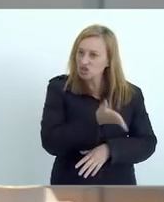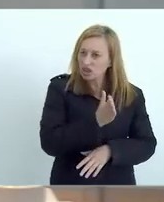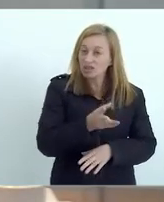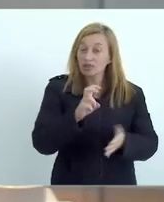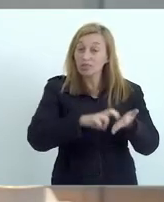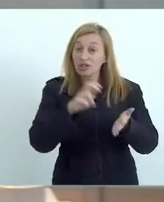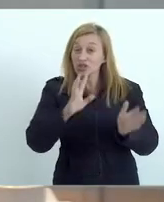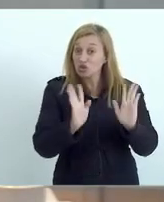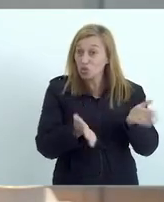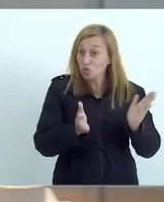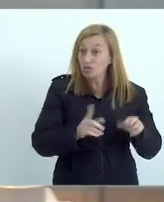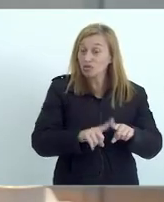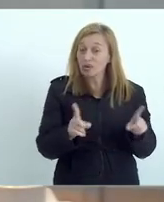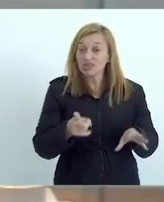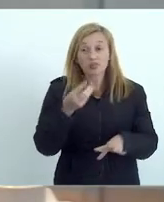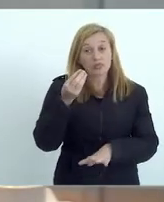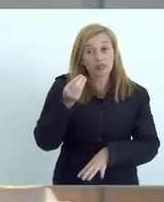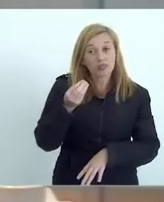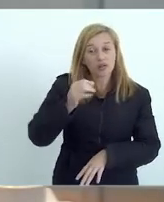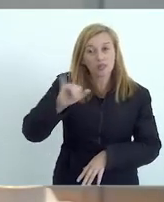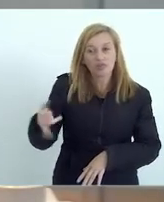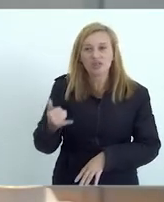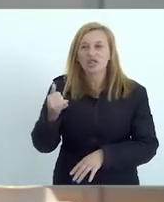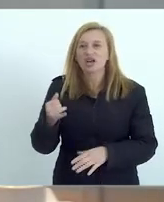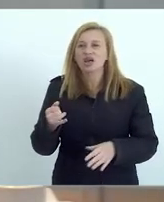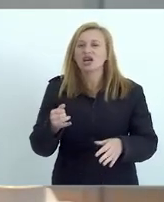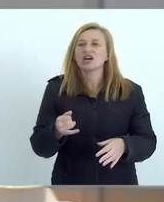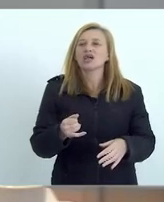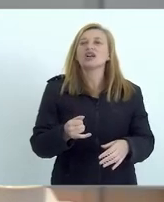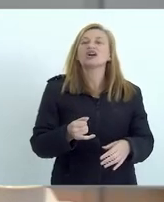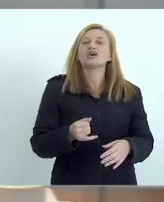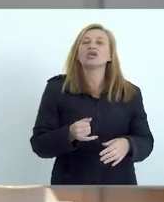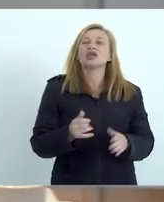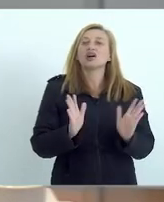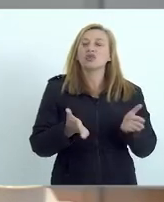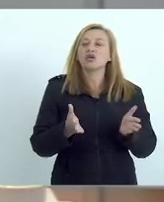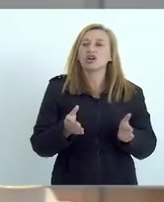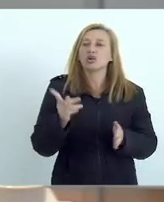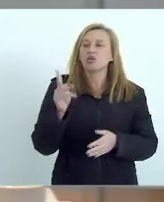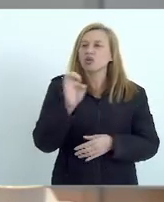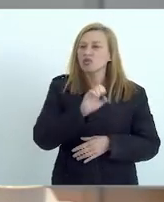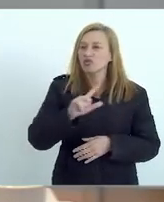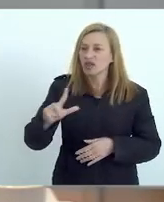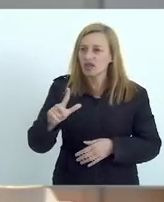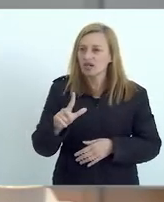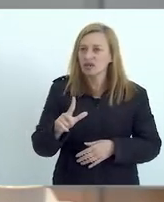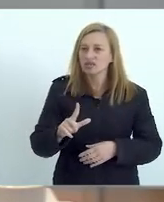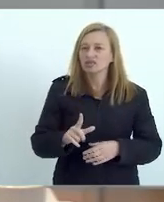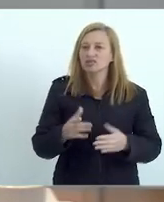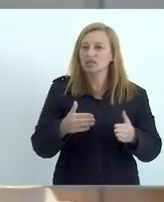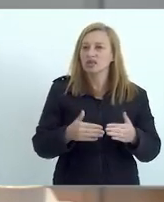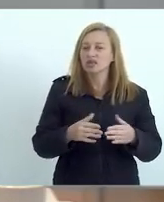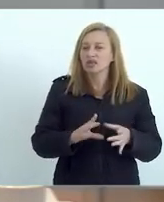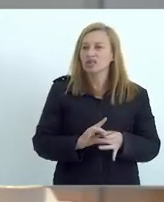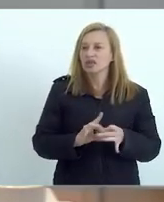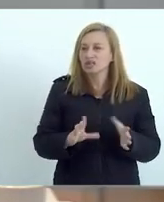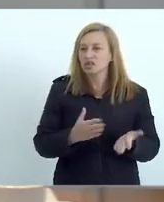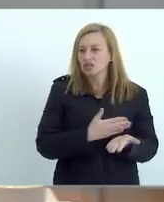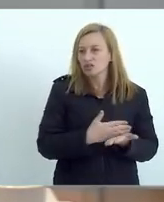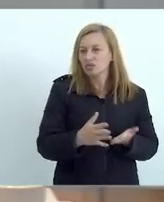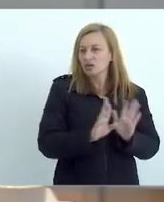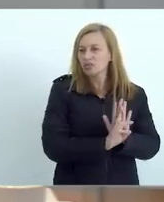manhã de hoje mas aproveitar apresentação da Coronel Carlos agora e eu abrir um representante